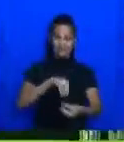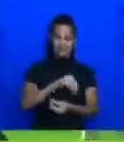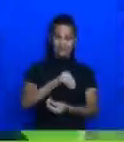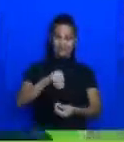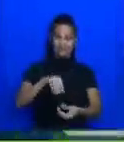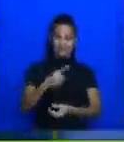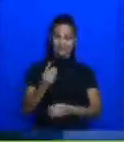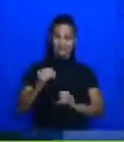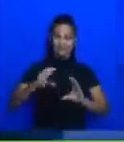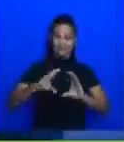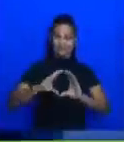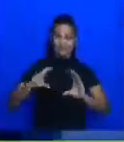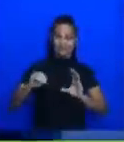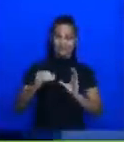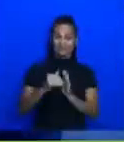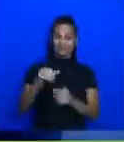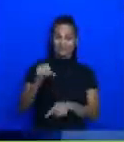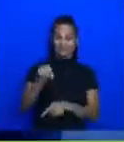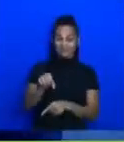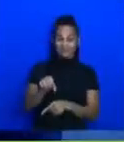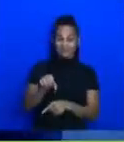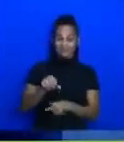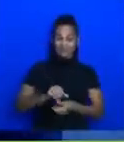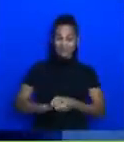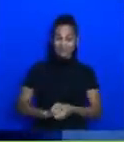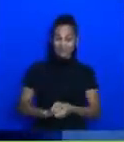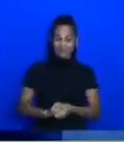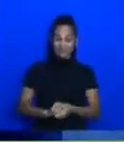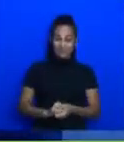recarregado, embaralhando. 10 bolas numeradas de 0 a 9.